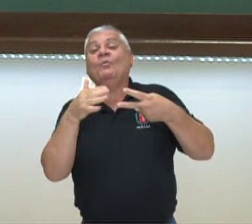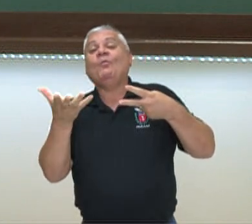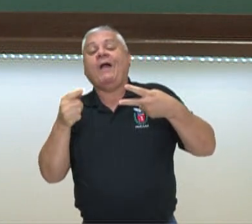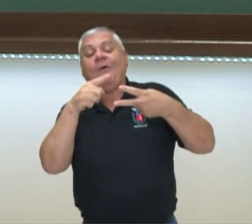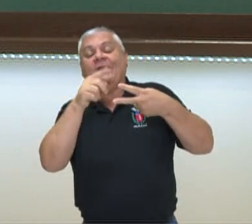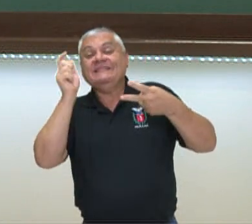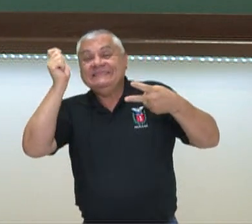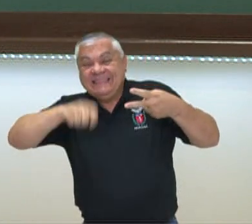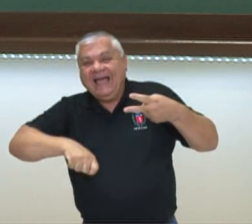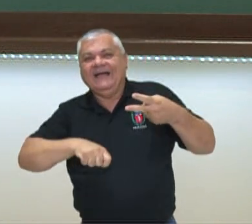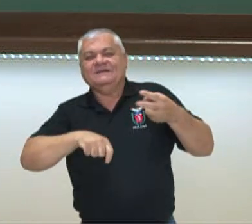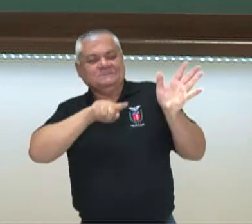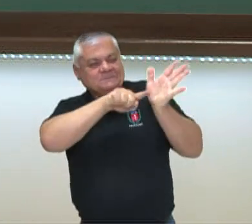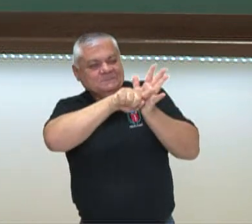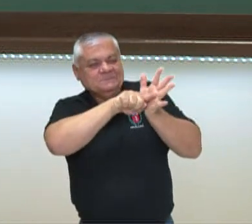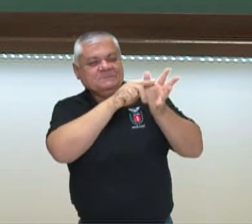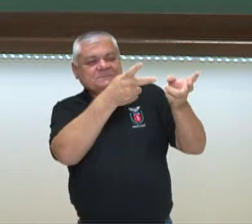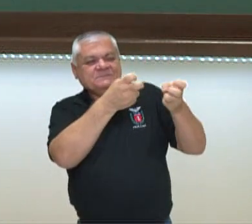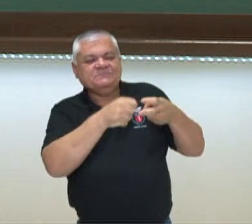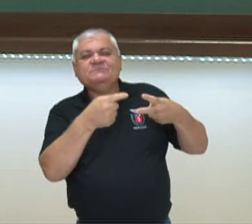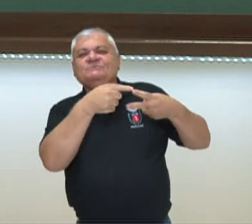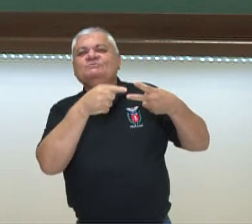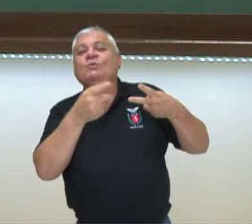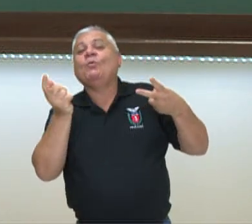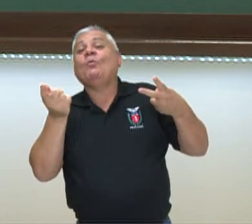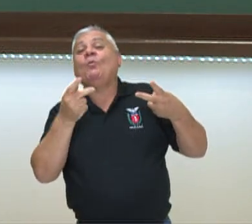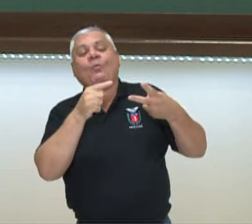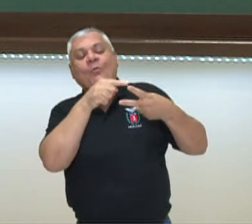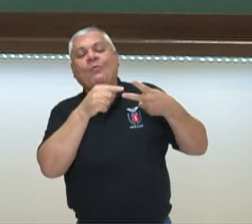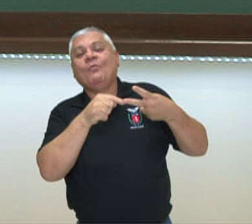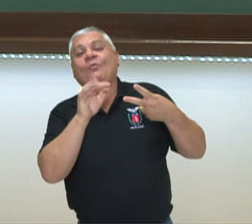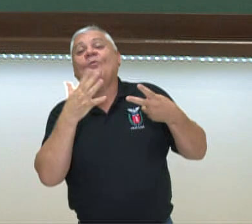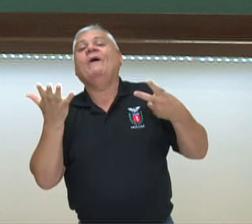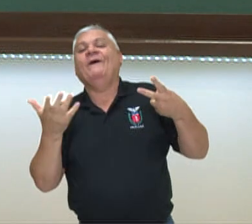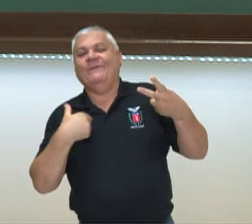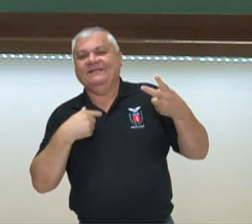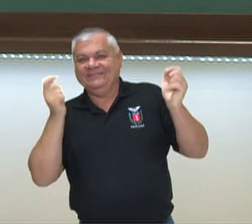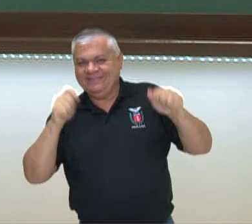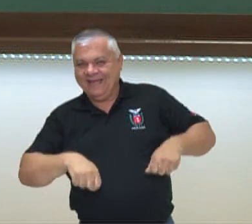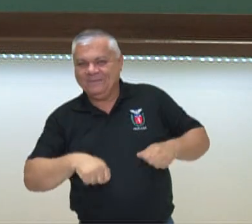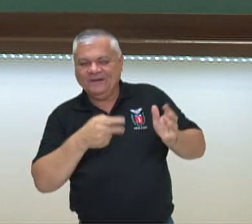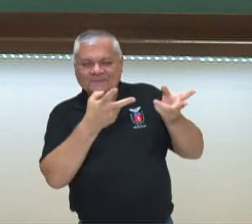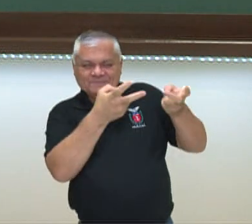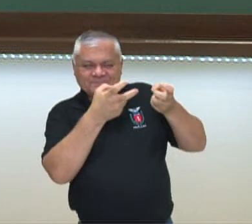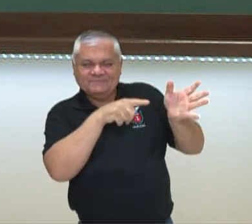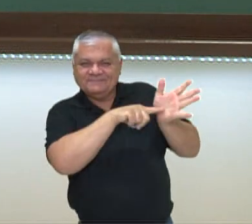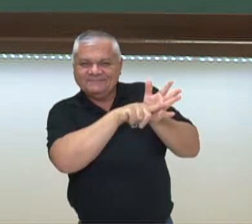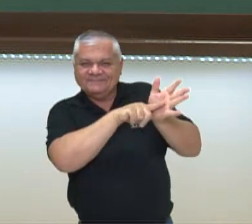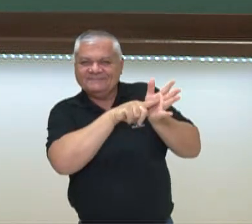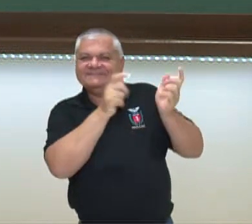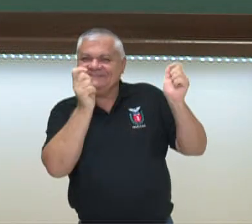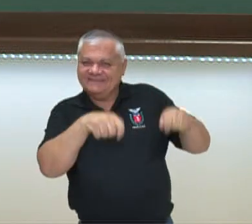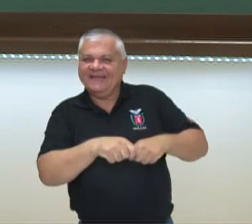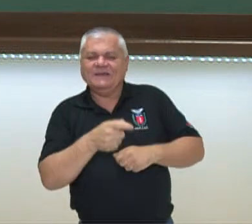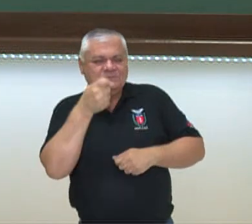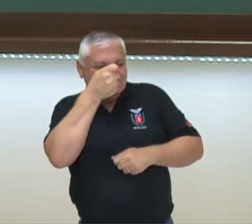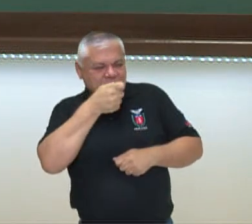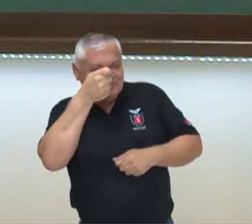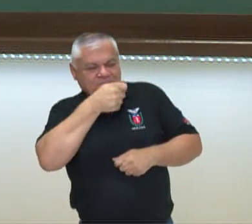qual dessas proposições é passível de verificação. Pode passar pelo critério